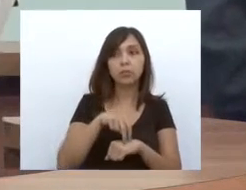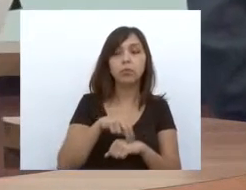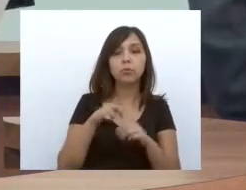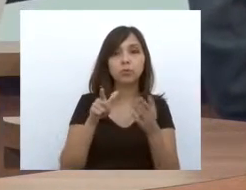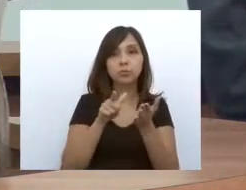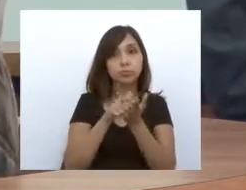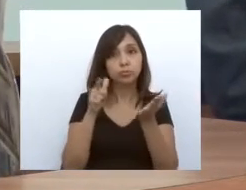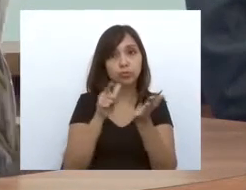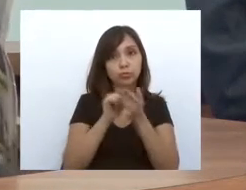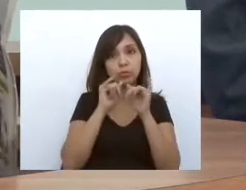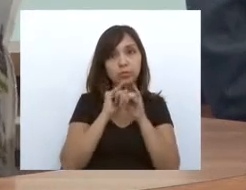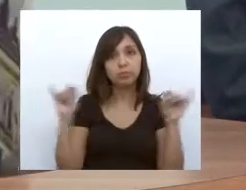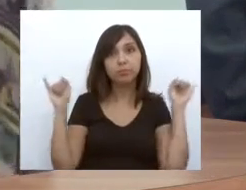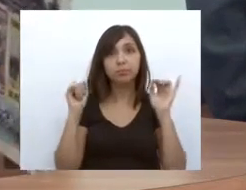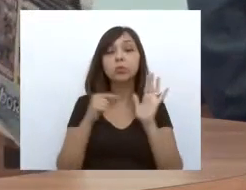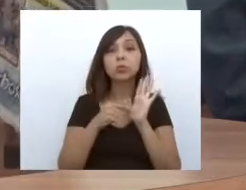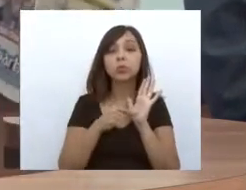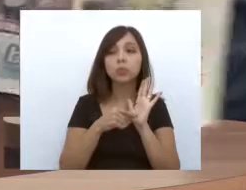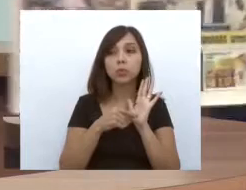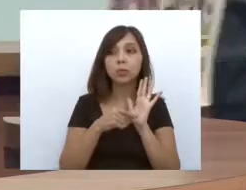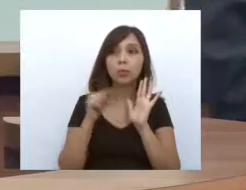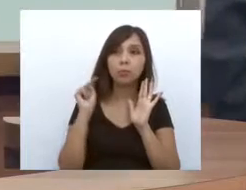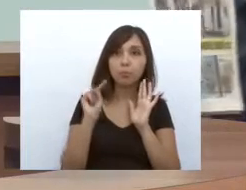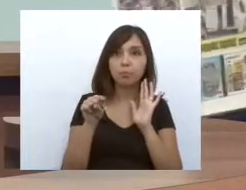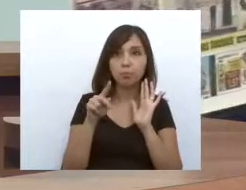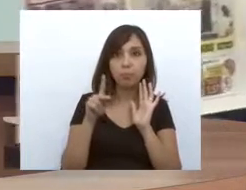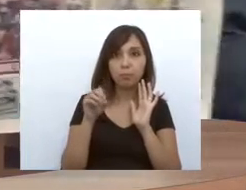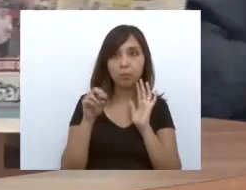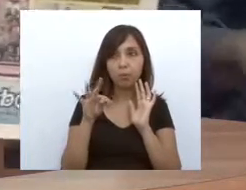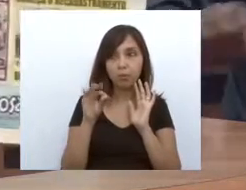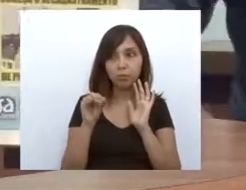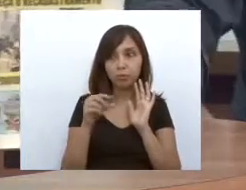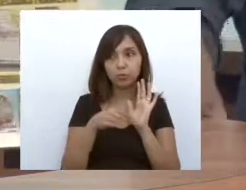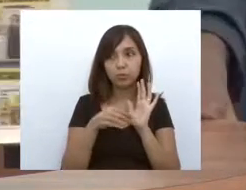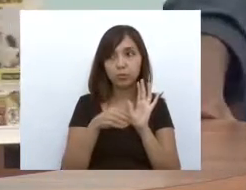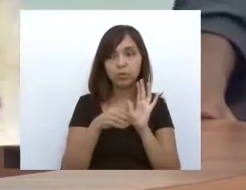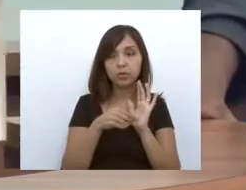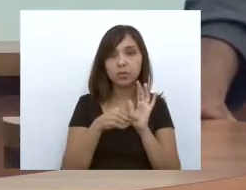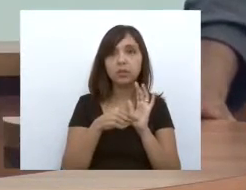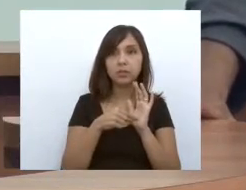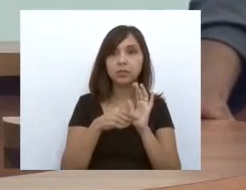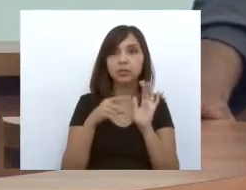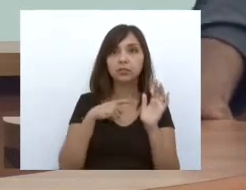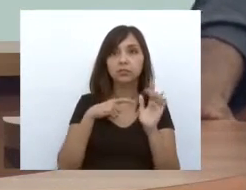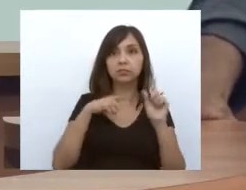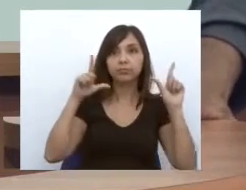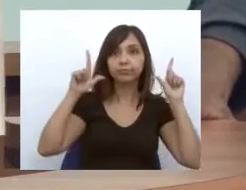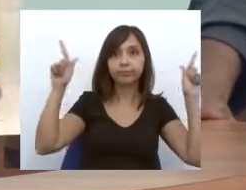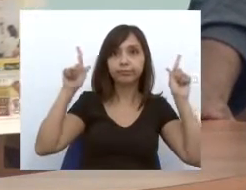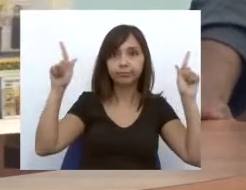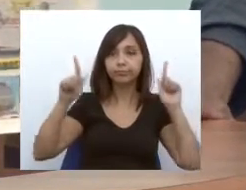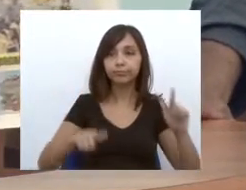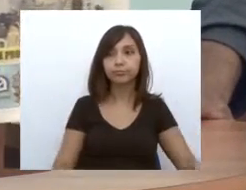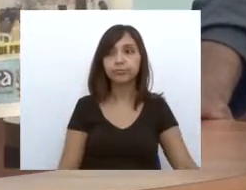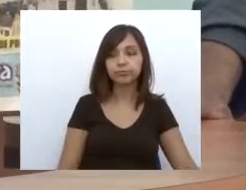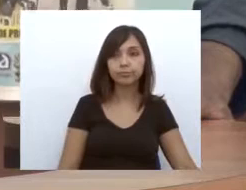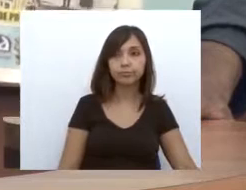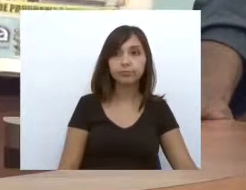manchete do jornal O Ponto. Estamos em greve.